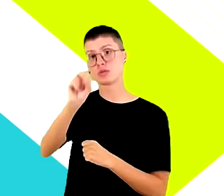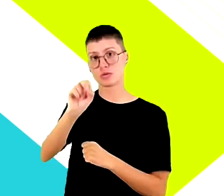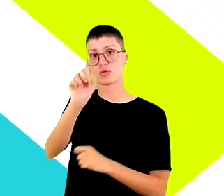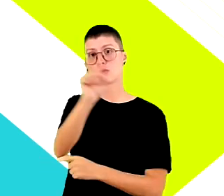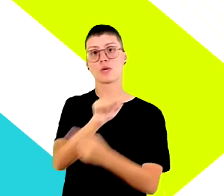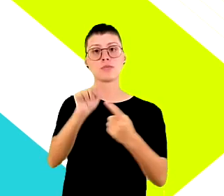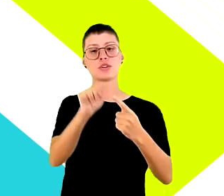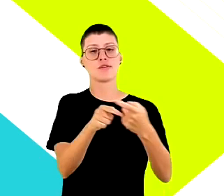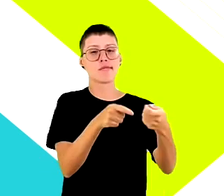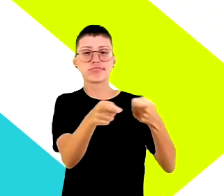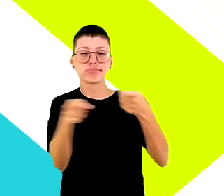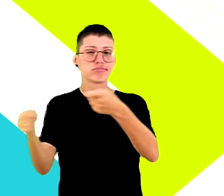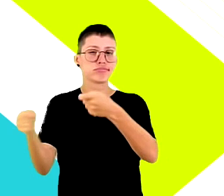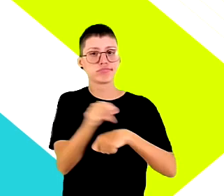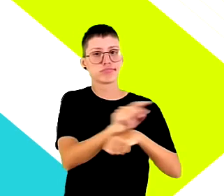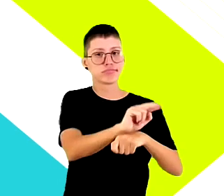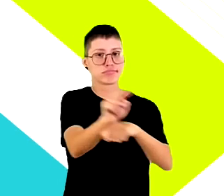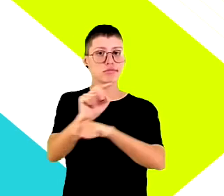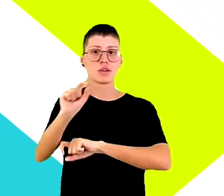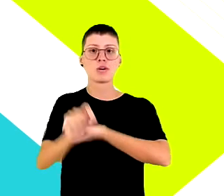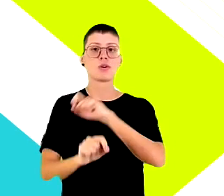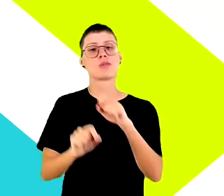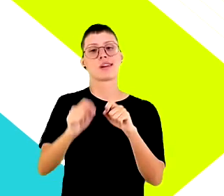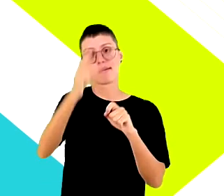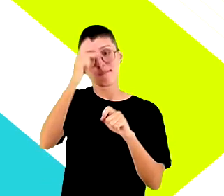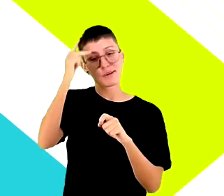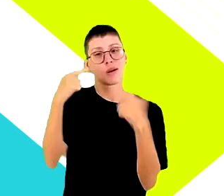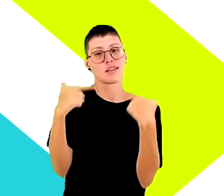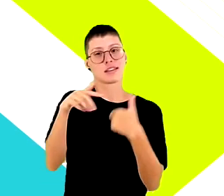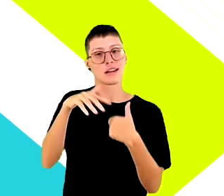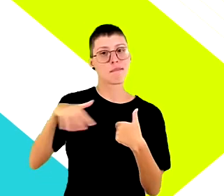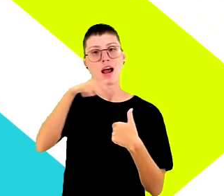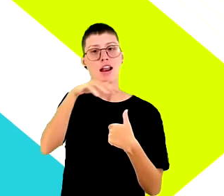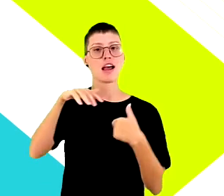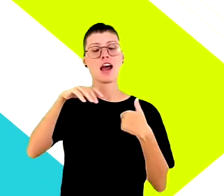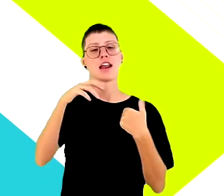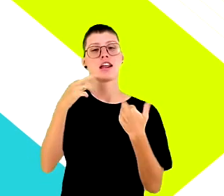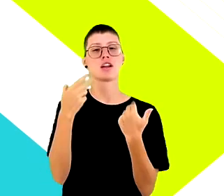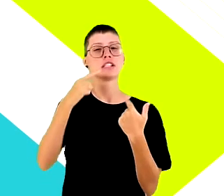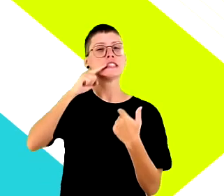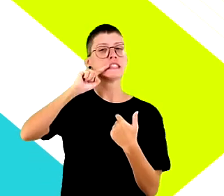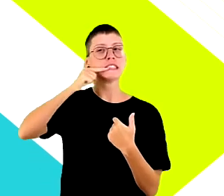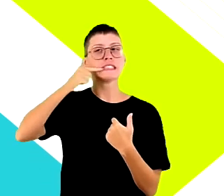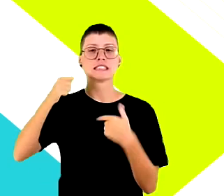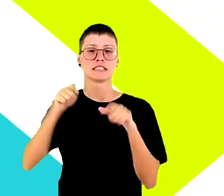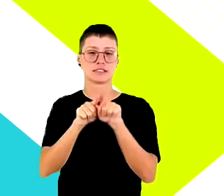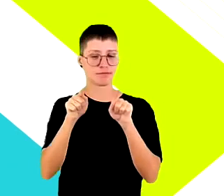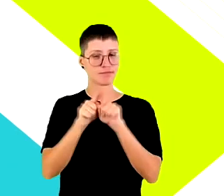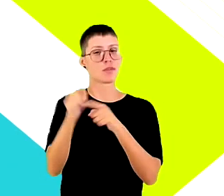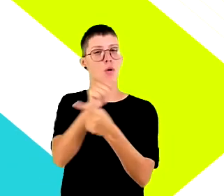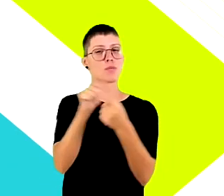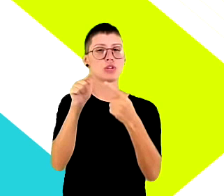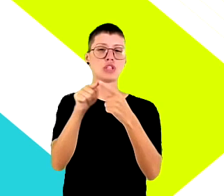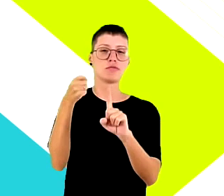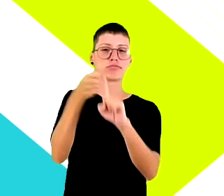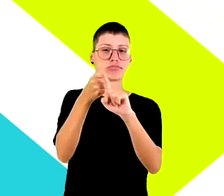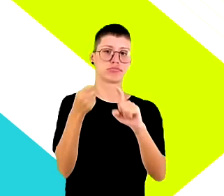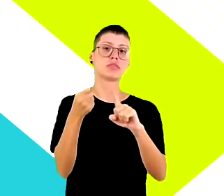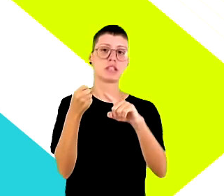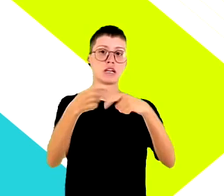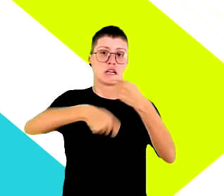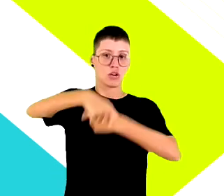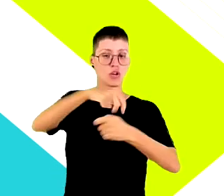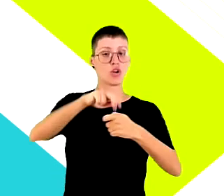para produtores de cana-de-açúcar com objetivos de gerar impacto, né, gerar sustentabilidade, seja econômica, seja ambiental, para